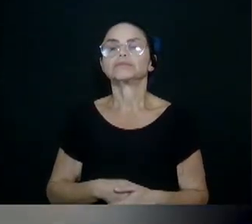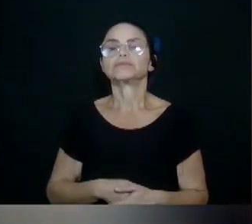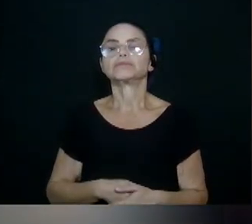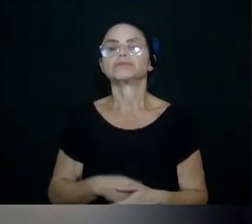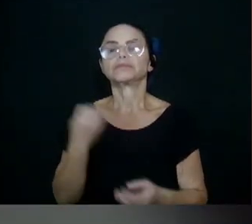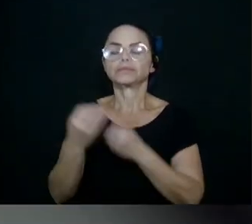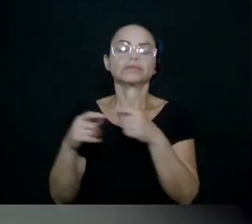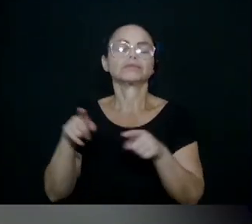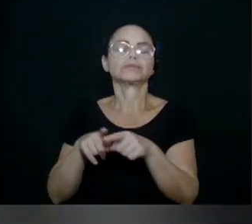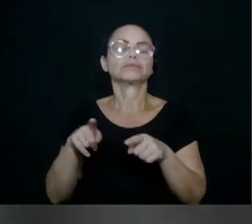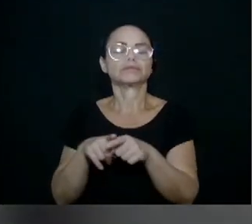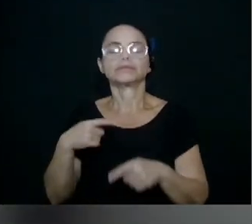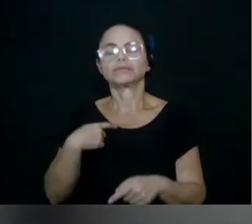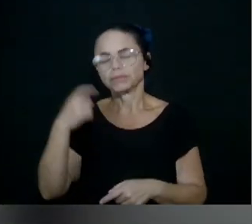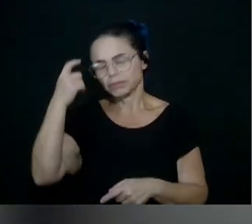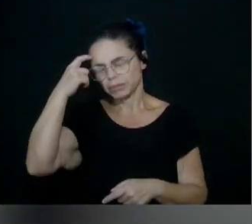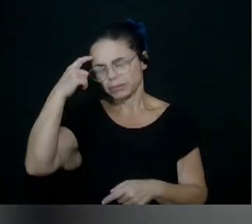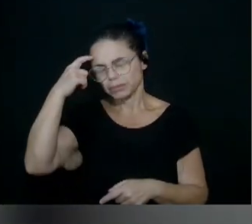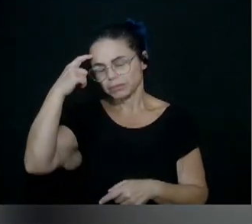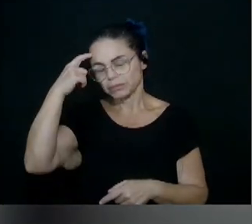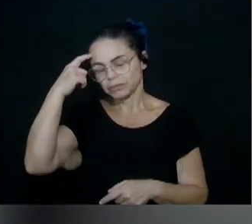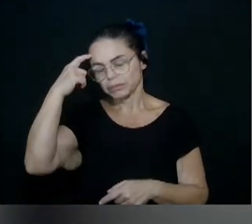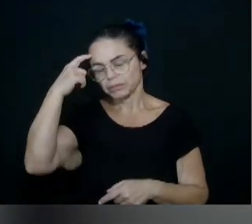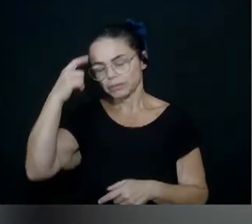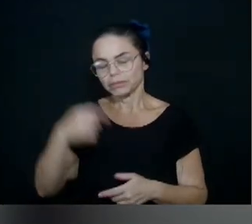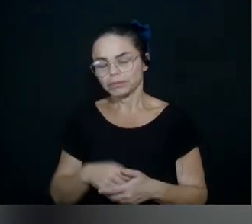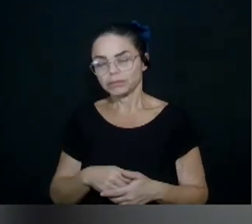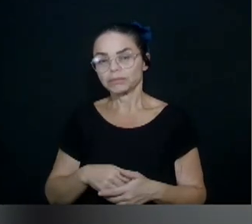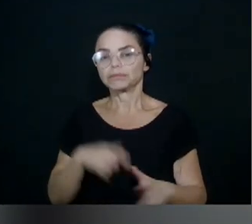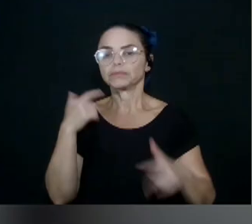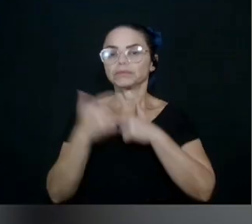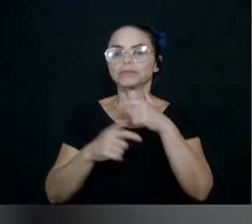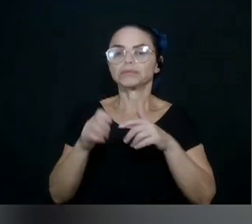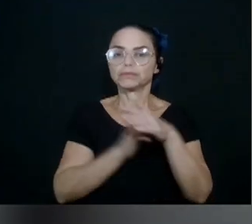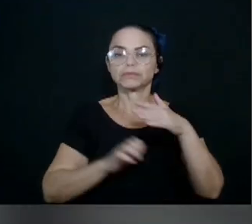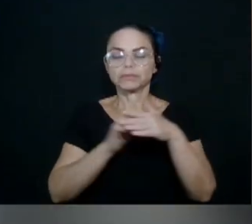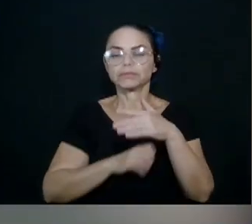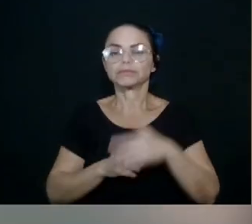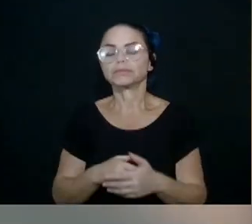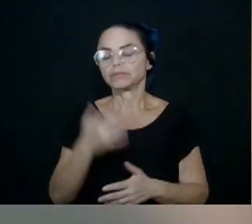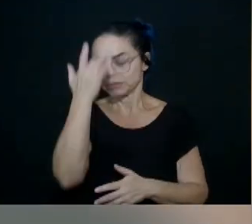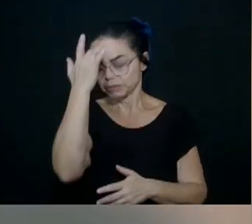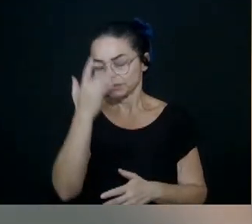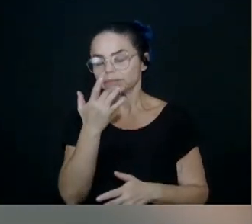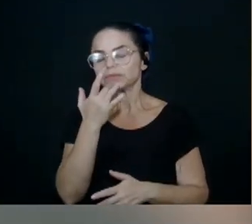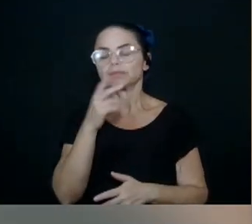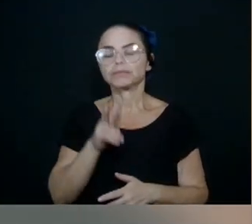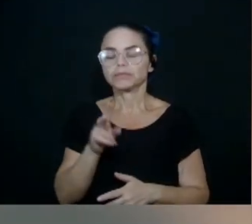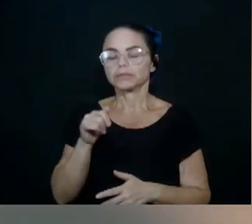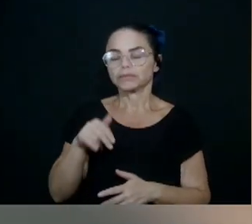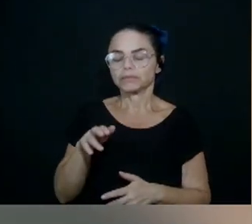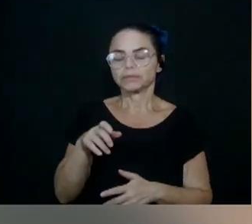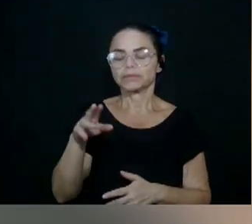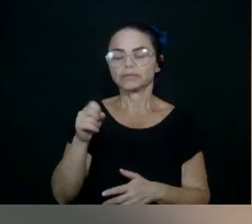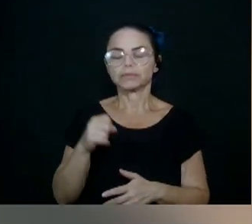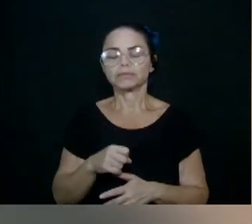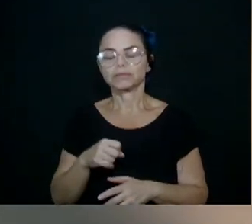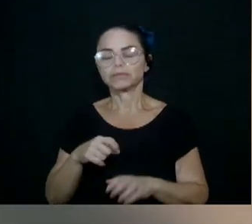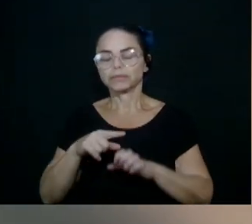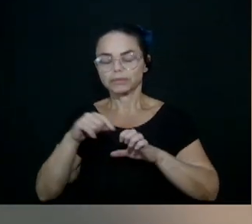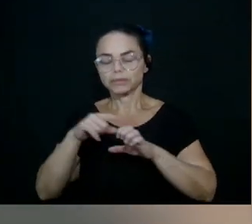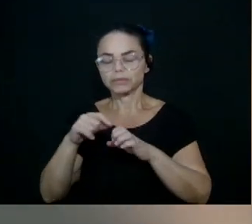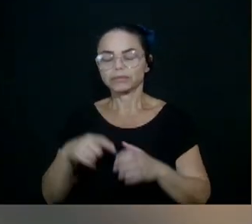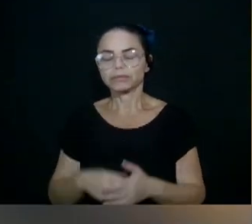você pensar dentro do seu negócio o perfil do Vinícius MEI, que atende